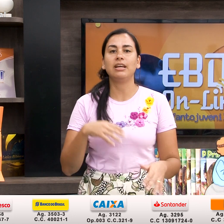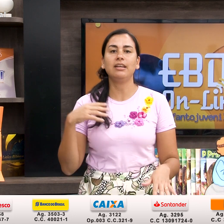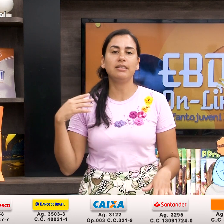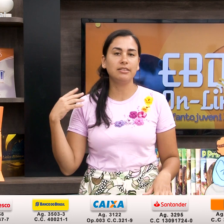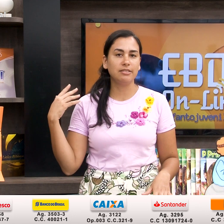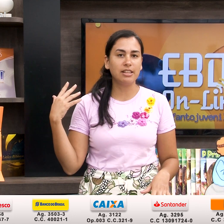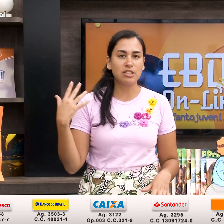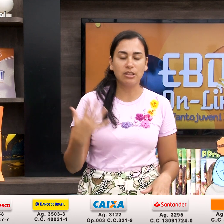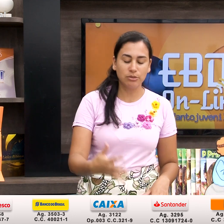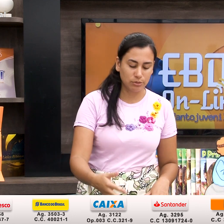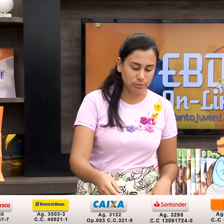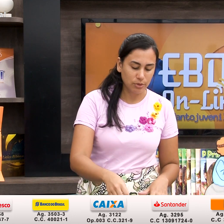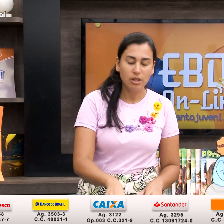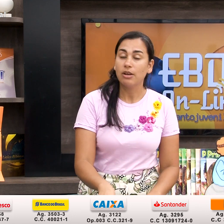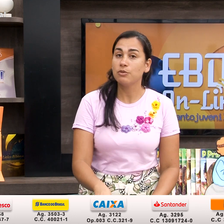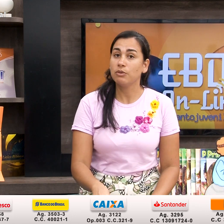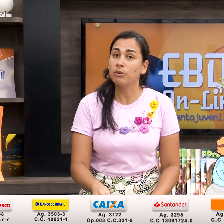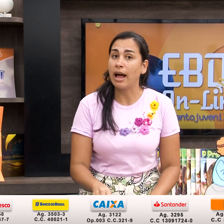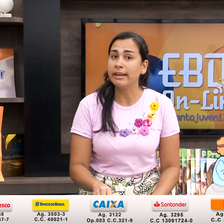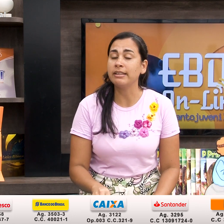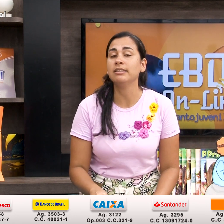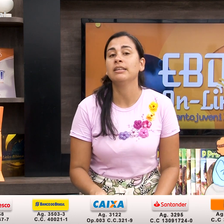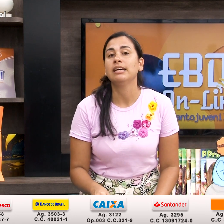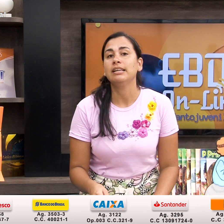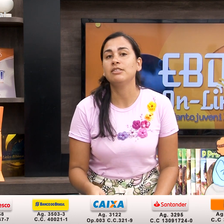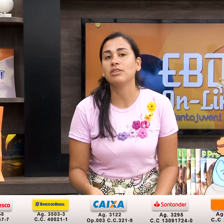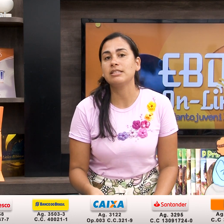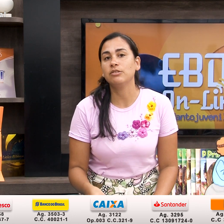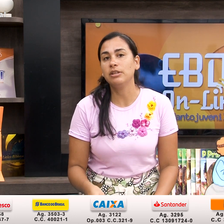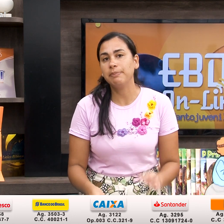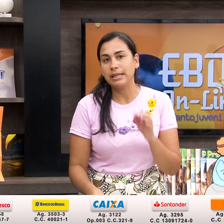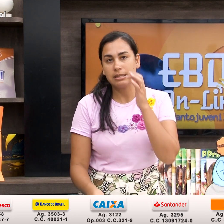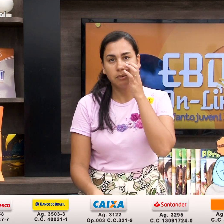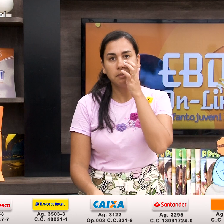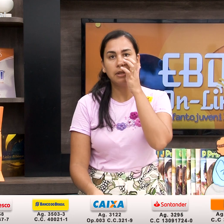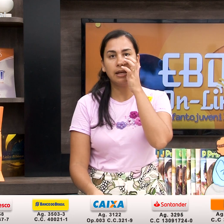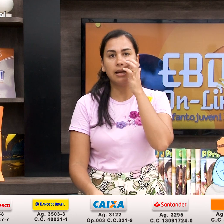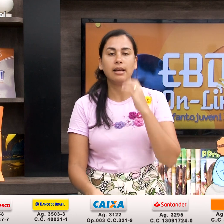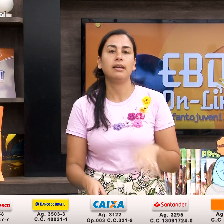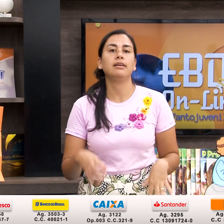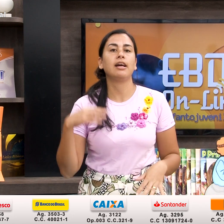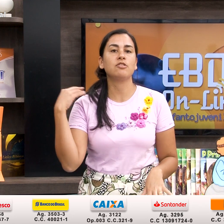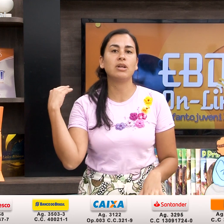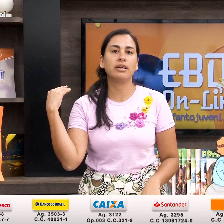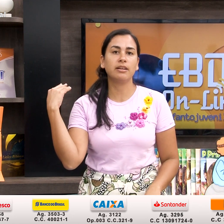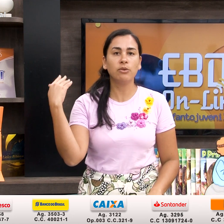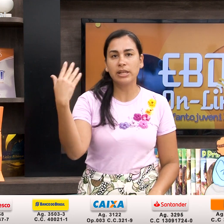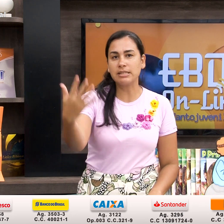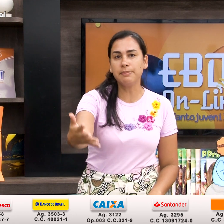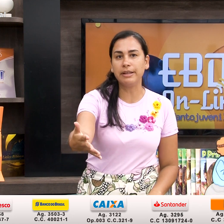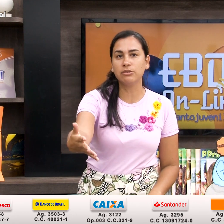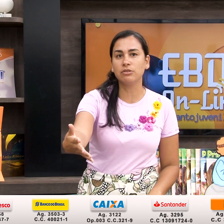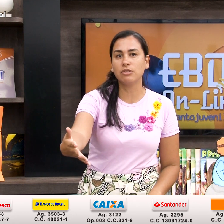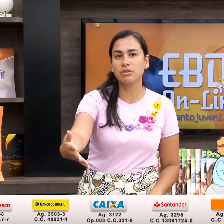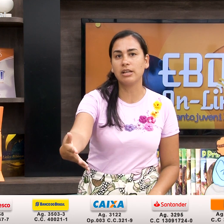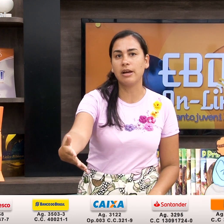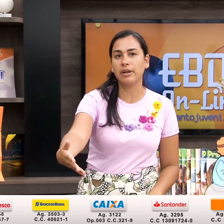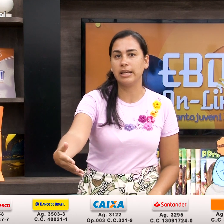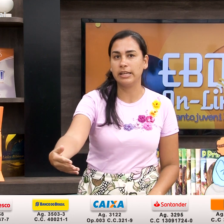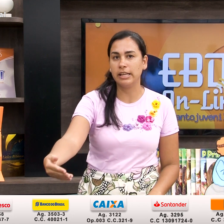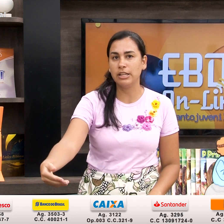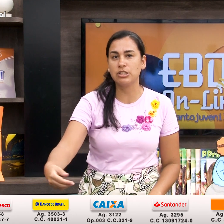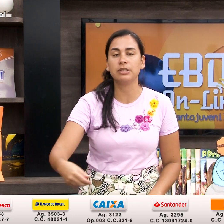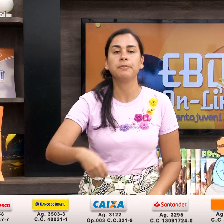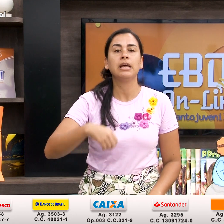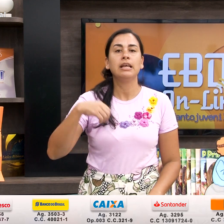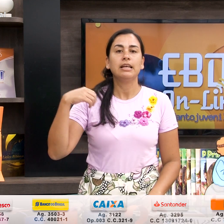comentado, tem deixado o like. Isso tem sido de bênção. Tem ajudado o crescimento do nosso canal